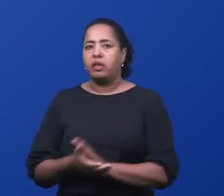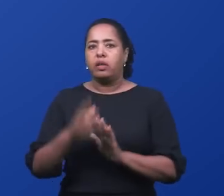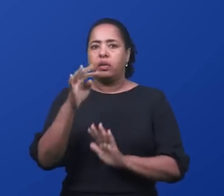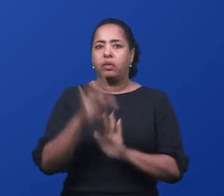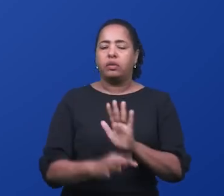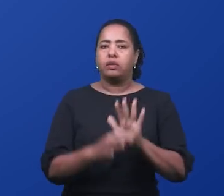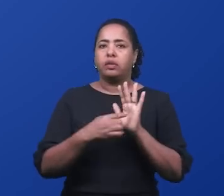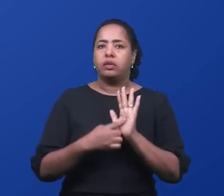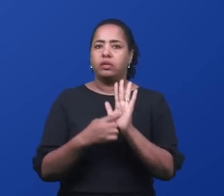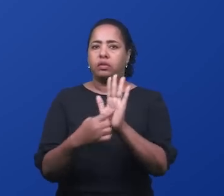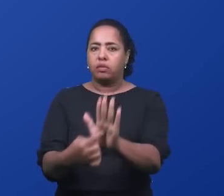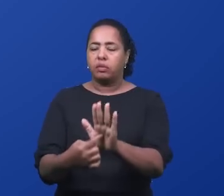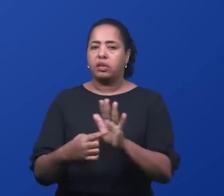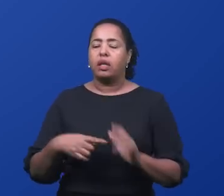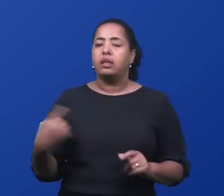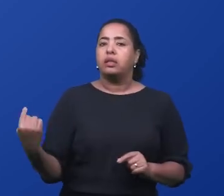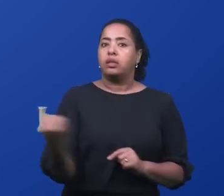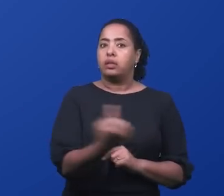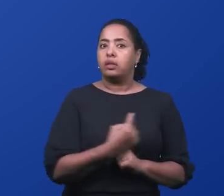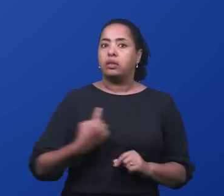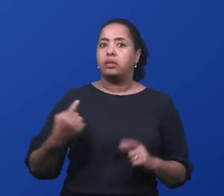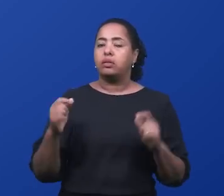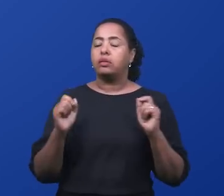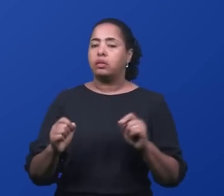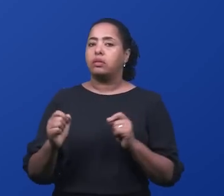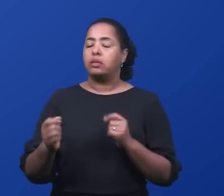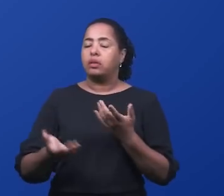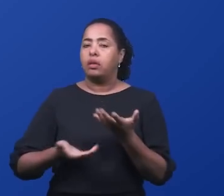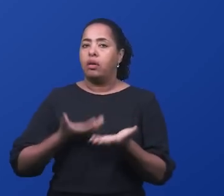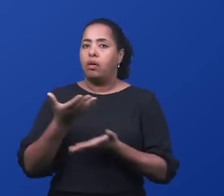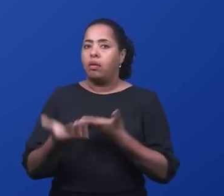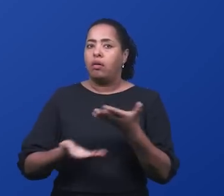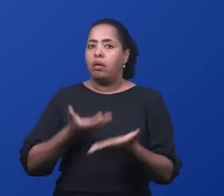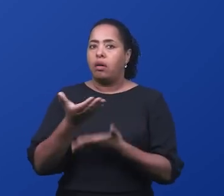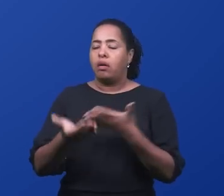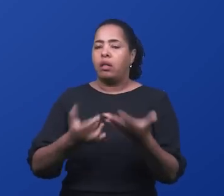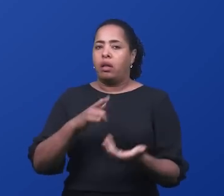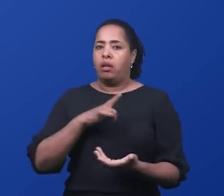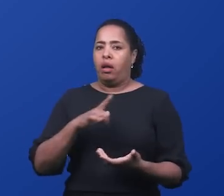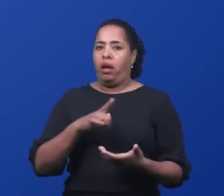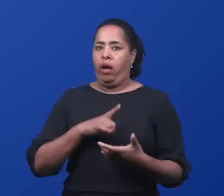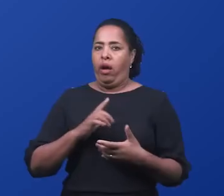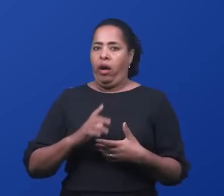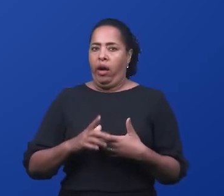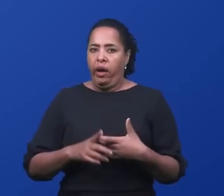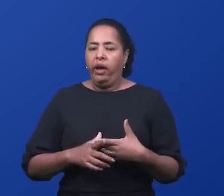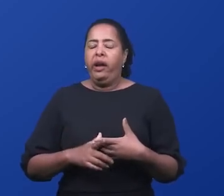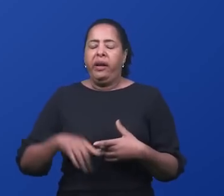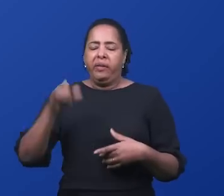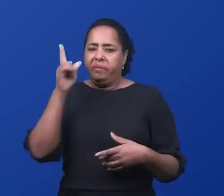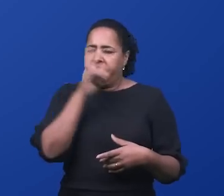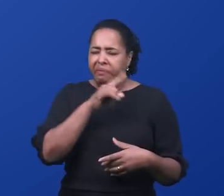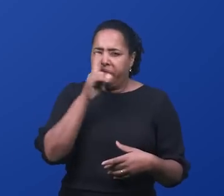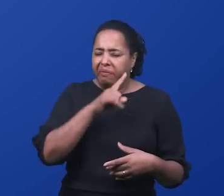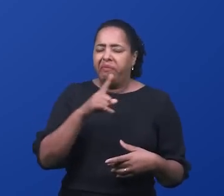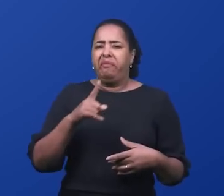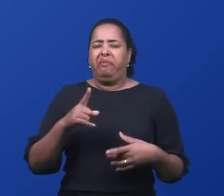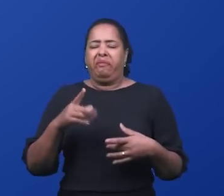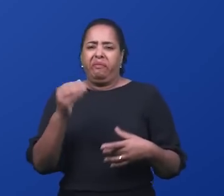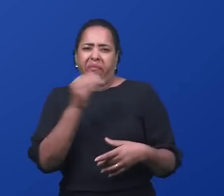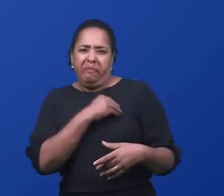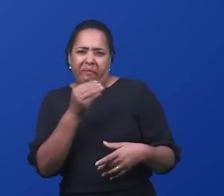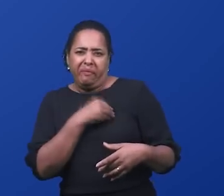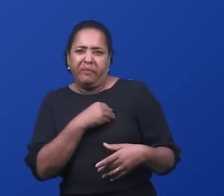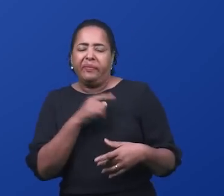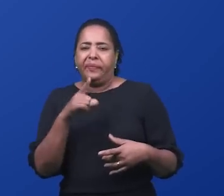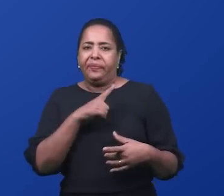foram mencionados agora, nós podemos ver que havia um cuidado a que o homem que carrega consigo as suas falhas, suas